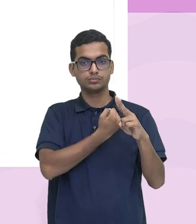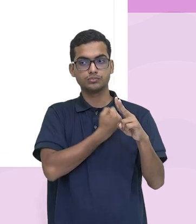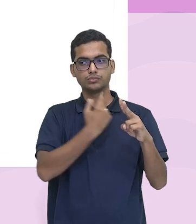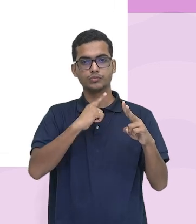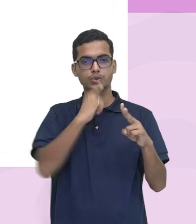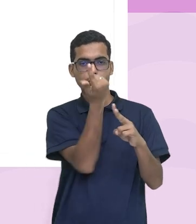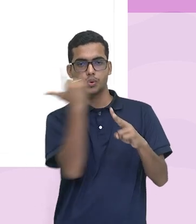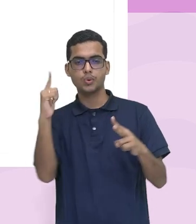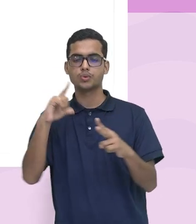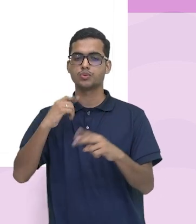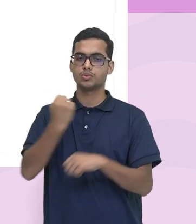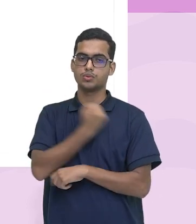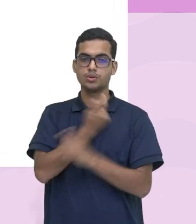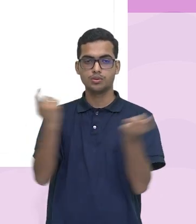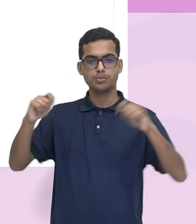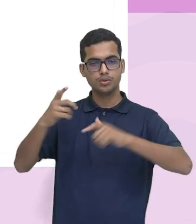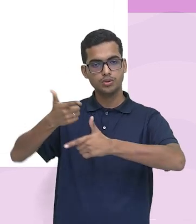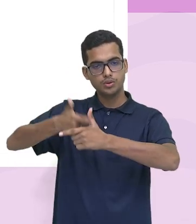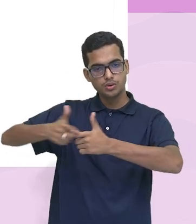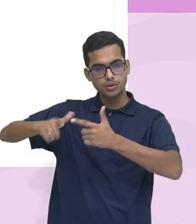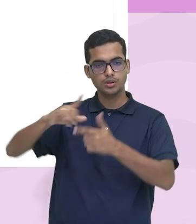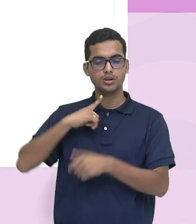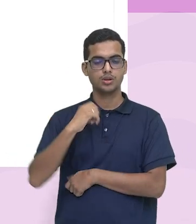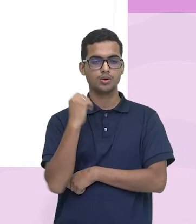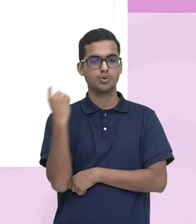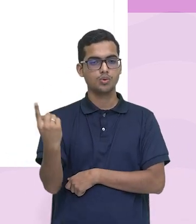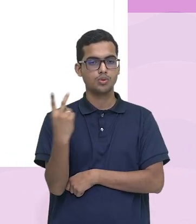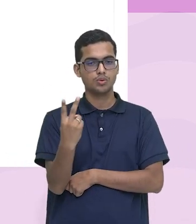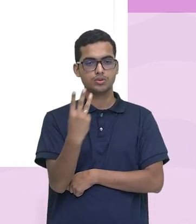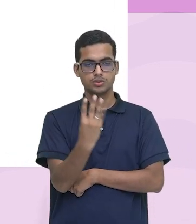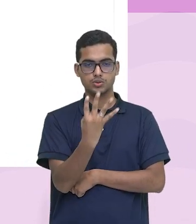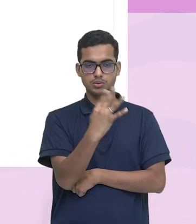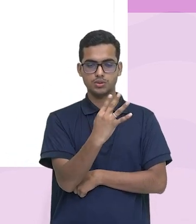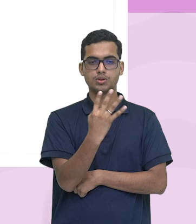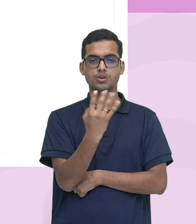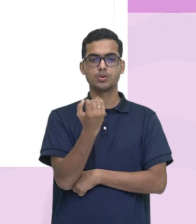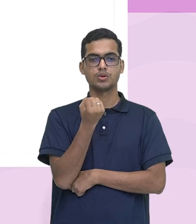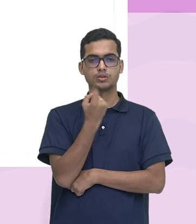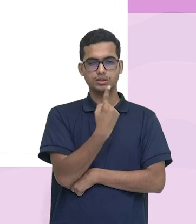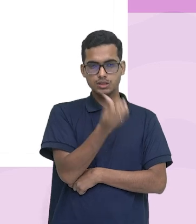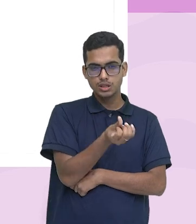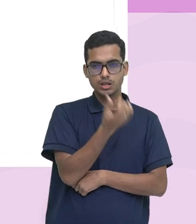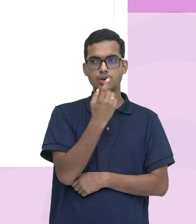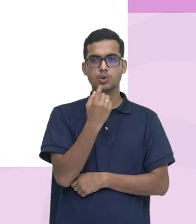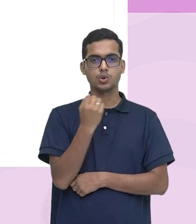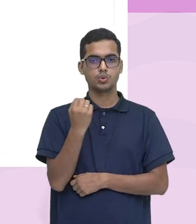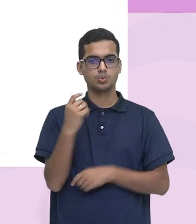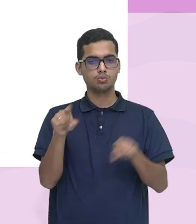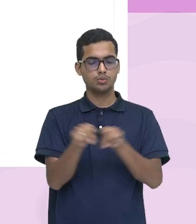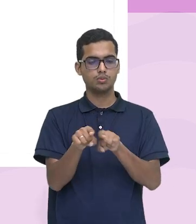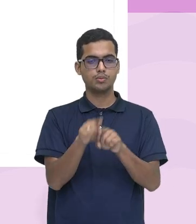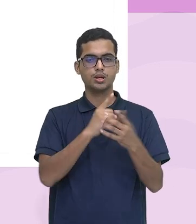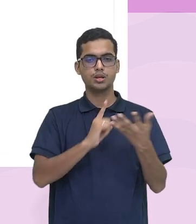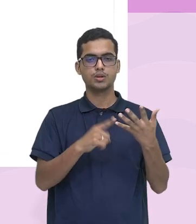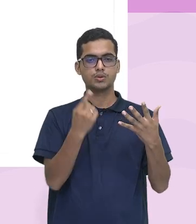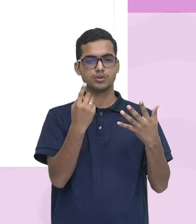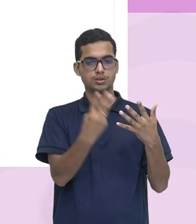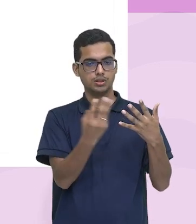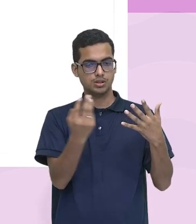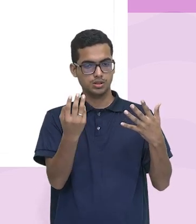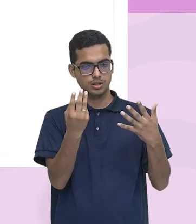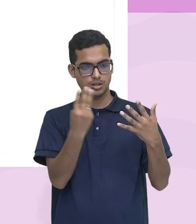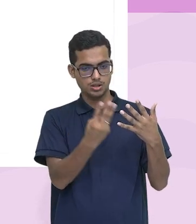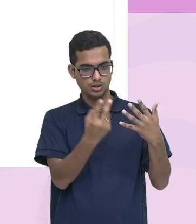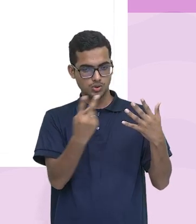divisores também. Ele tem o 2, o 4, o 8, o 16, o 32, o